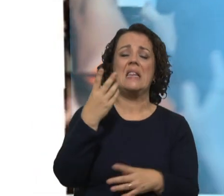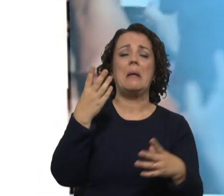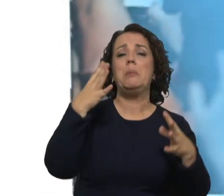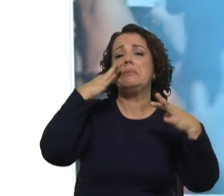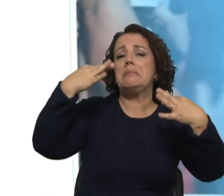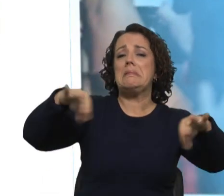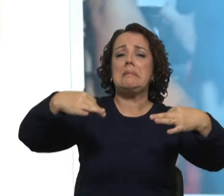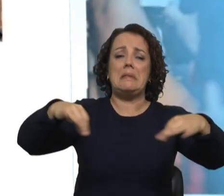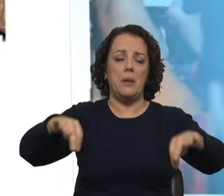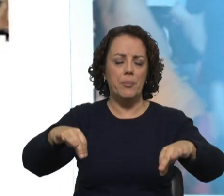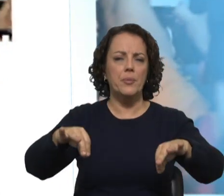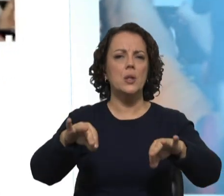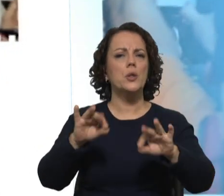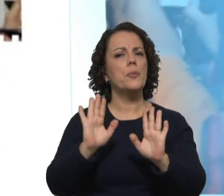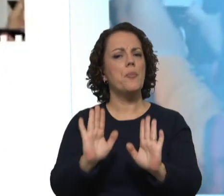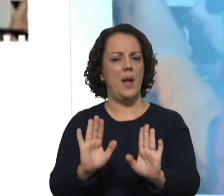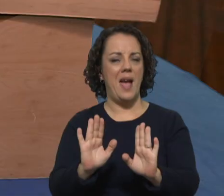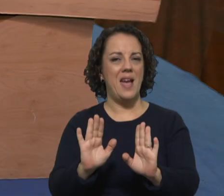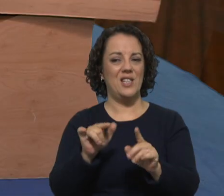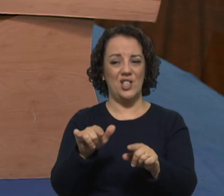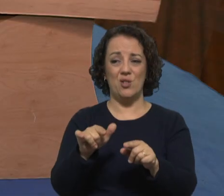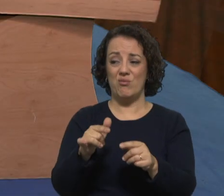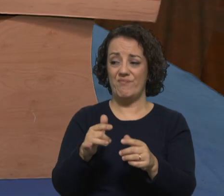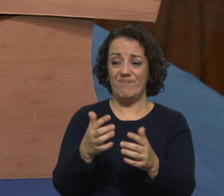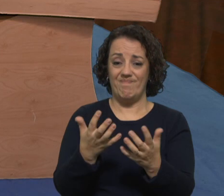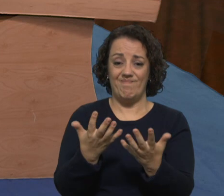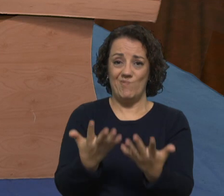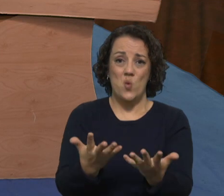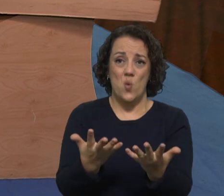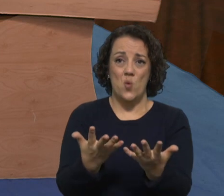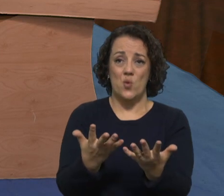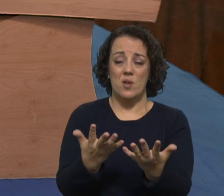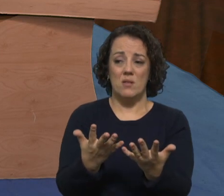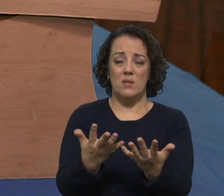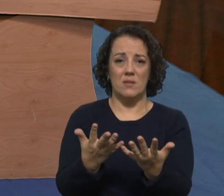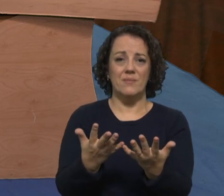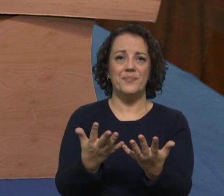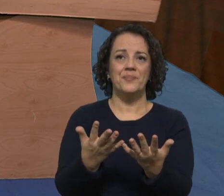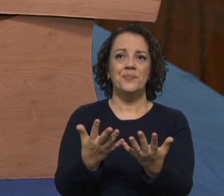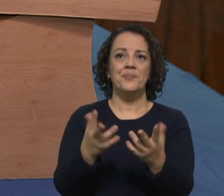a este estado de coisas em que se habita a tal